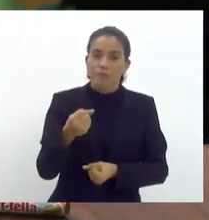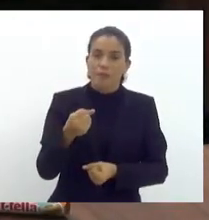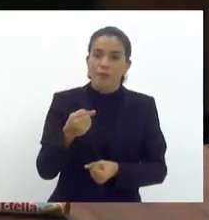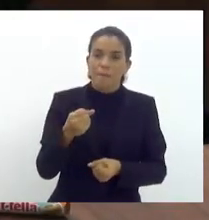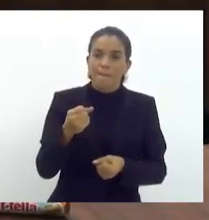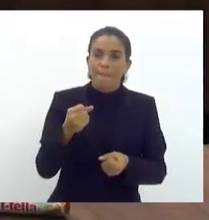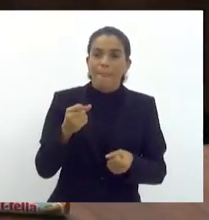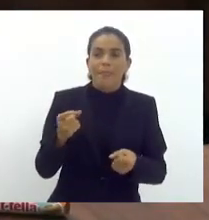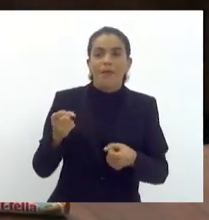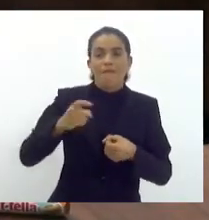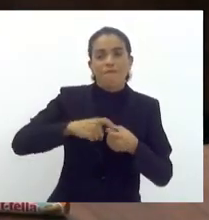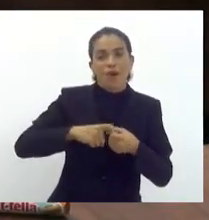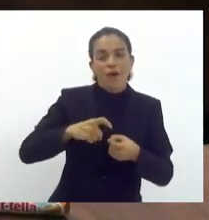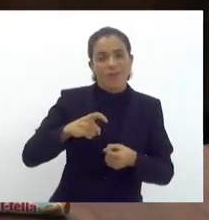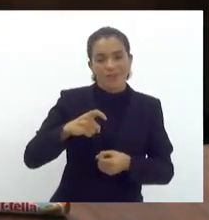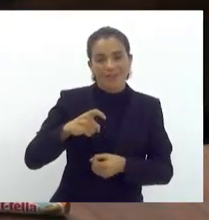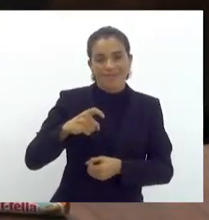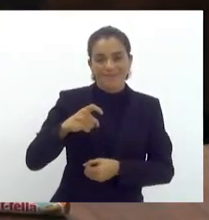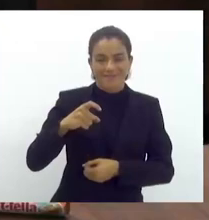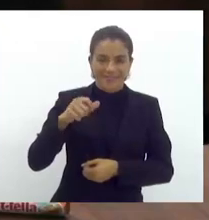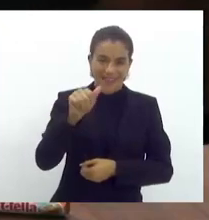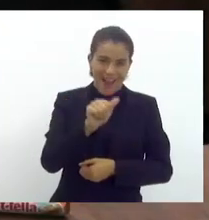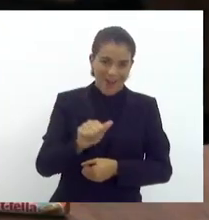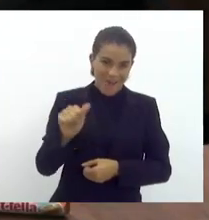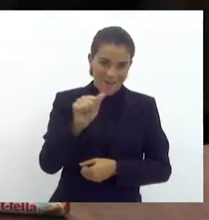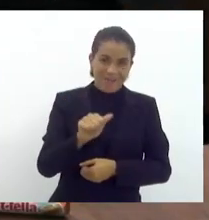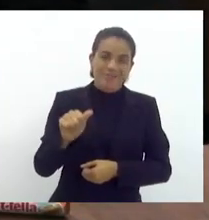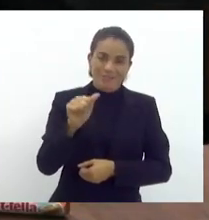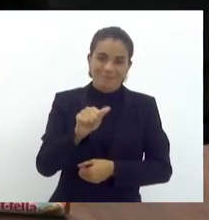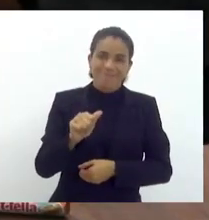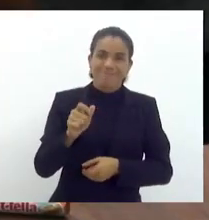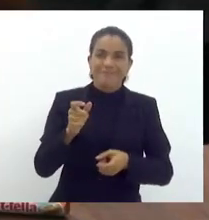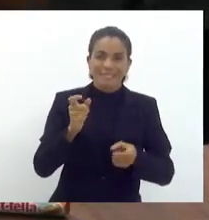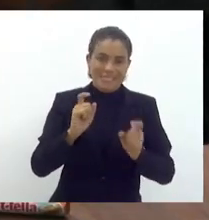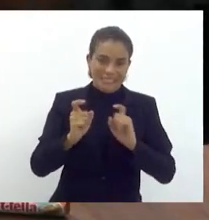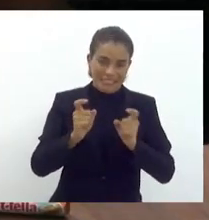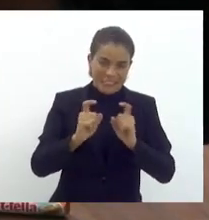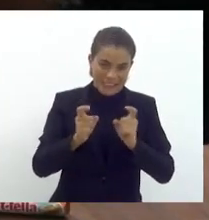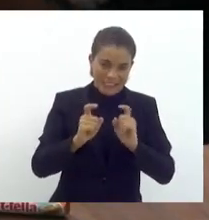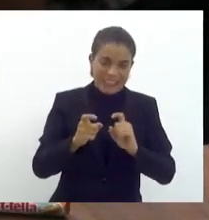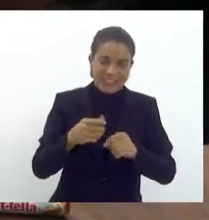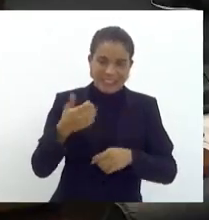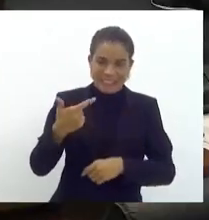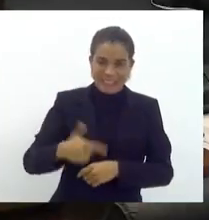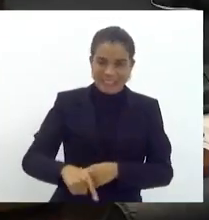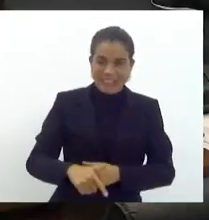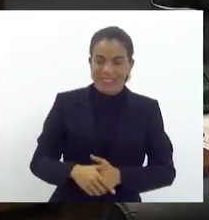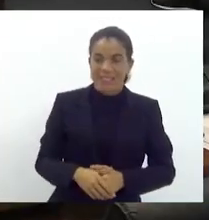volta em agosto intensa também colocar isso em discussão